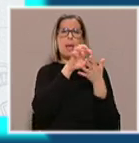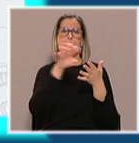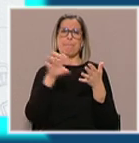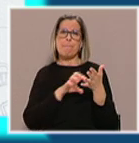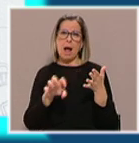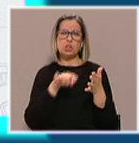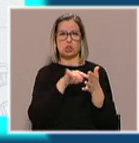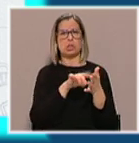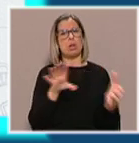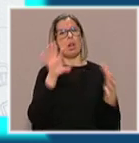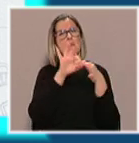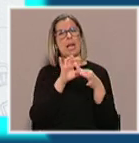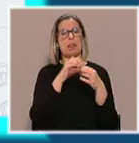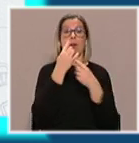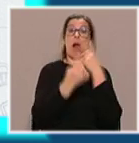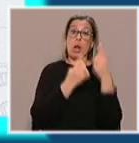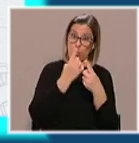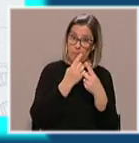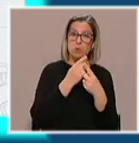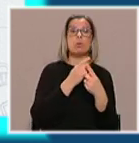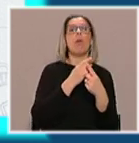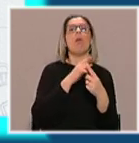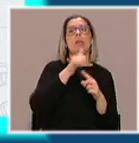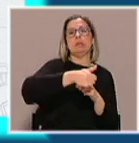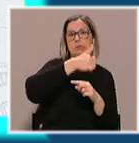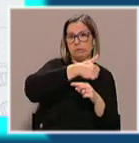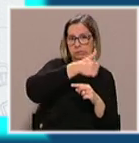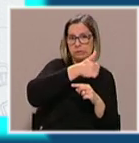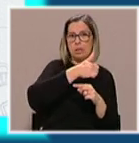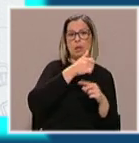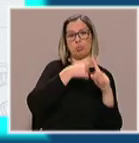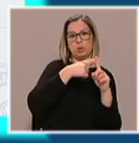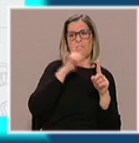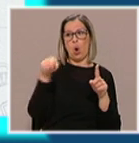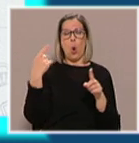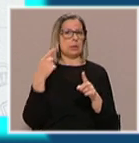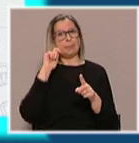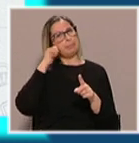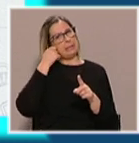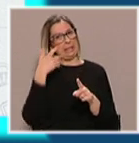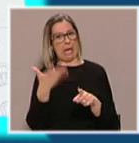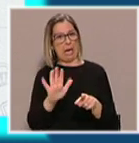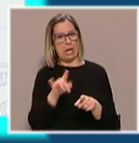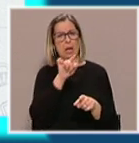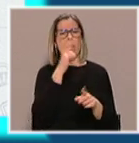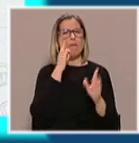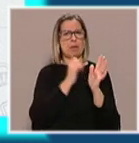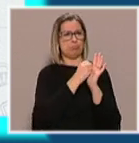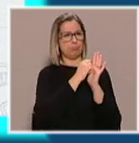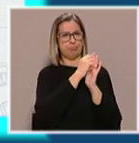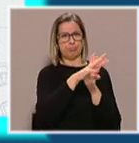sistema nervoso e outros que penalizam. Das 6 imagens que aqui estão, quais serão aquelas que realmente